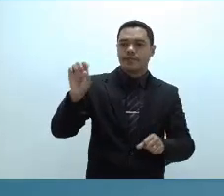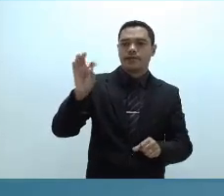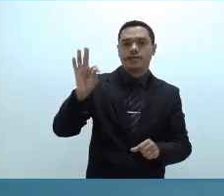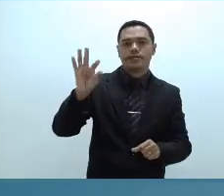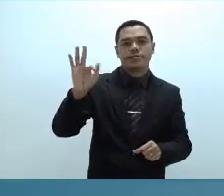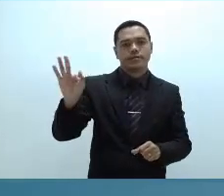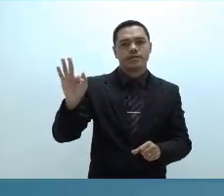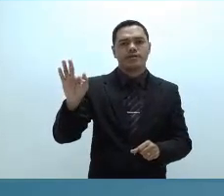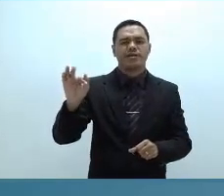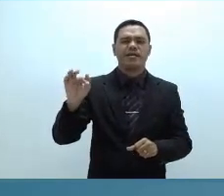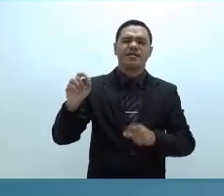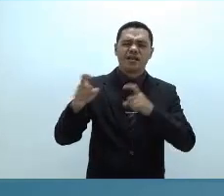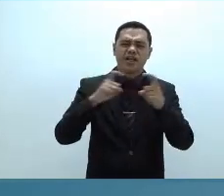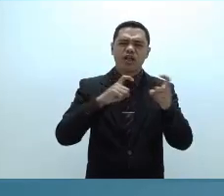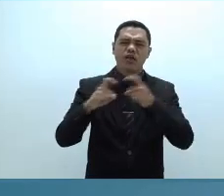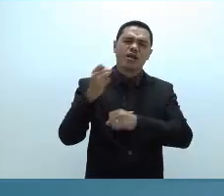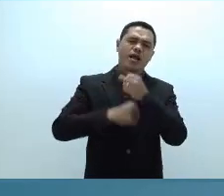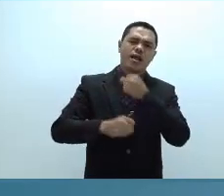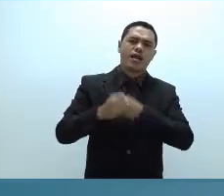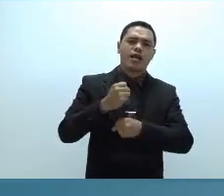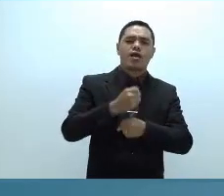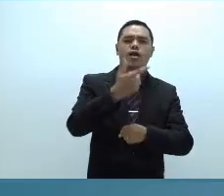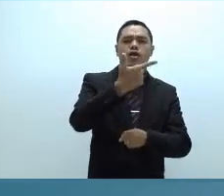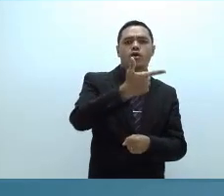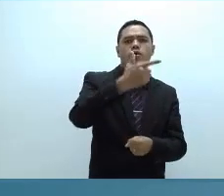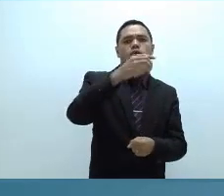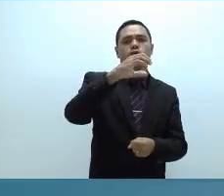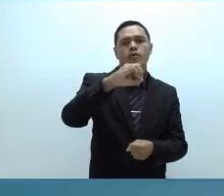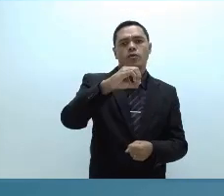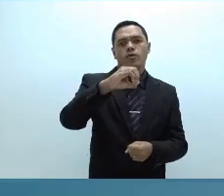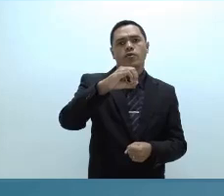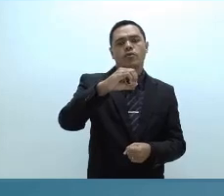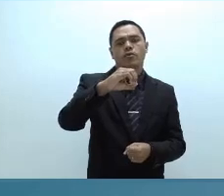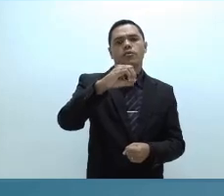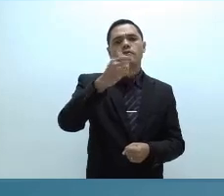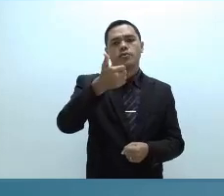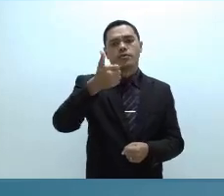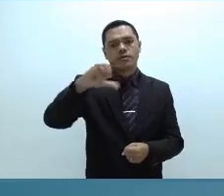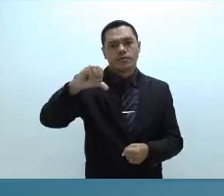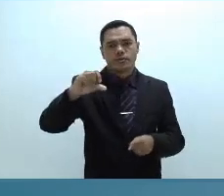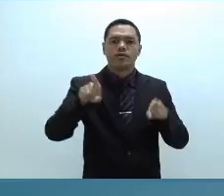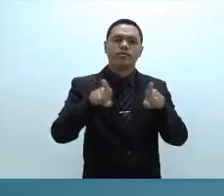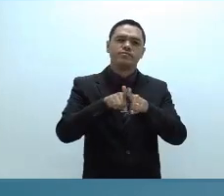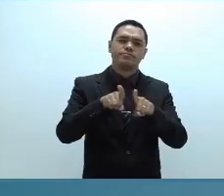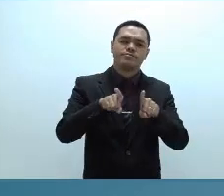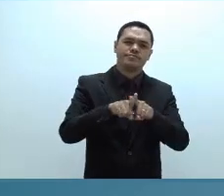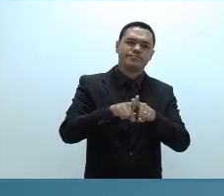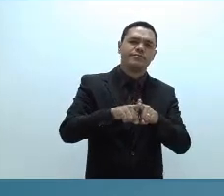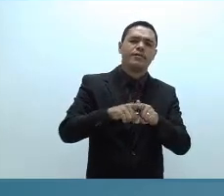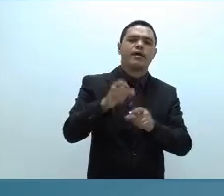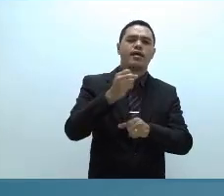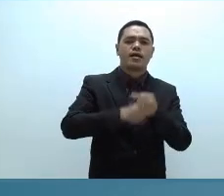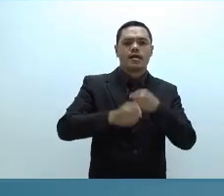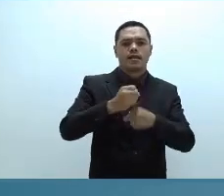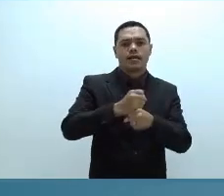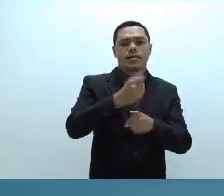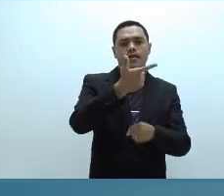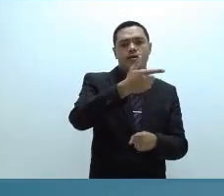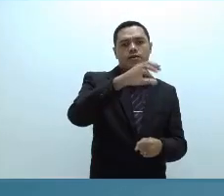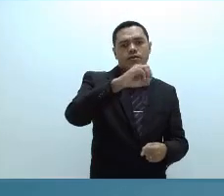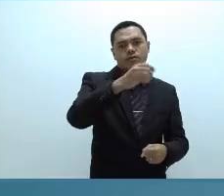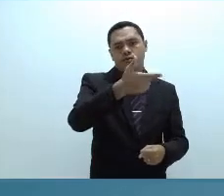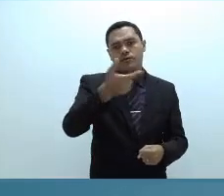desde 2009, 2009, 2015 e tal. E me parece que o Tribunal do